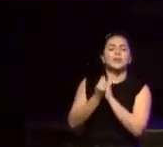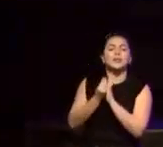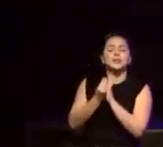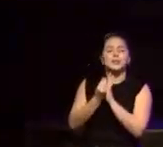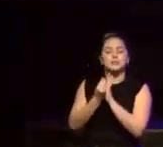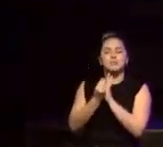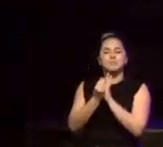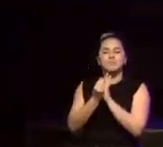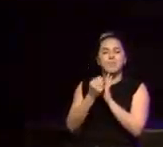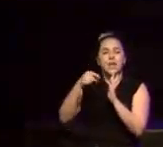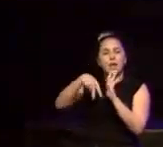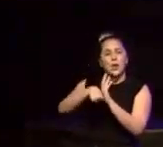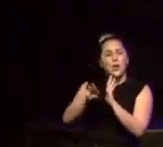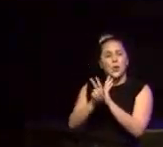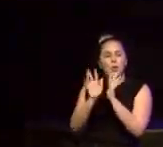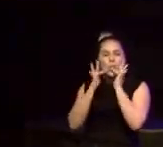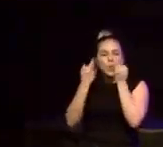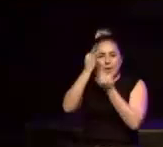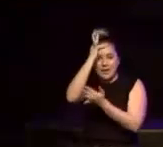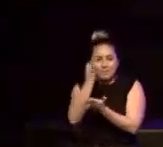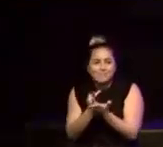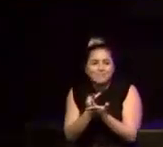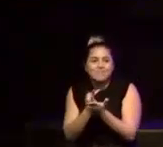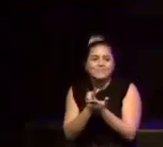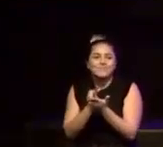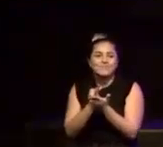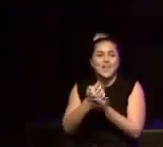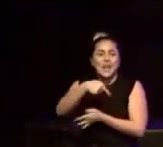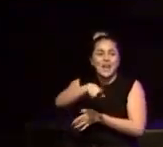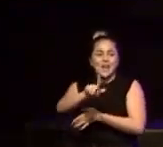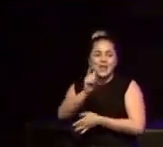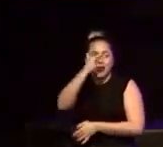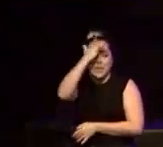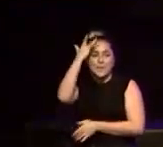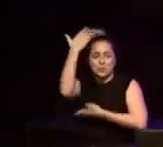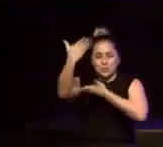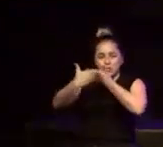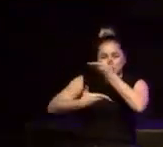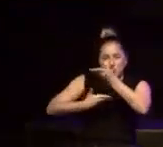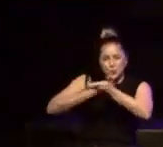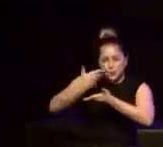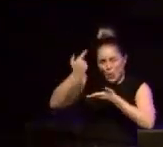Fé é levar pessoas a um relacionamento cada vez mais